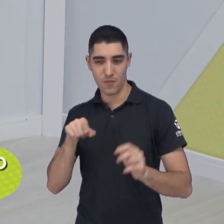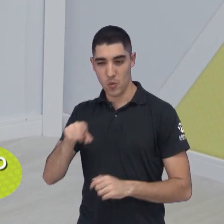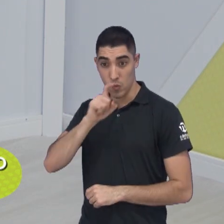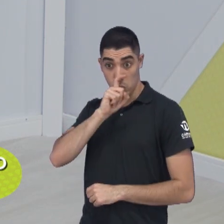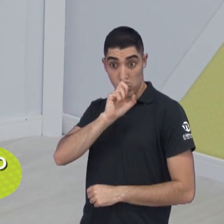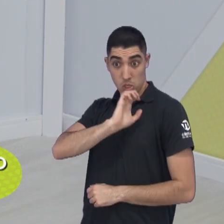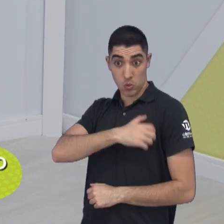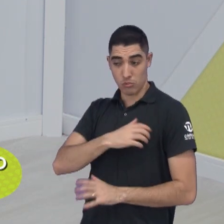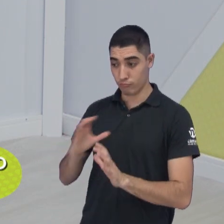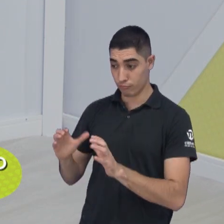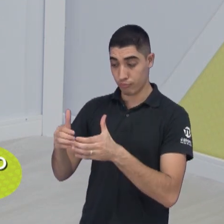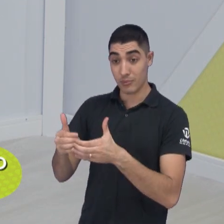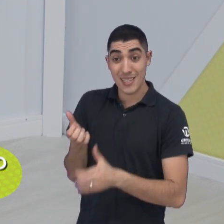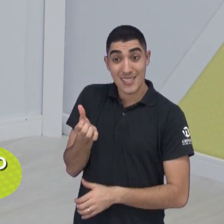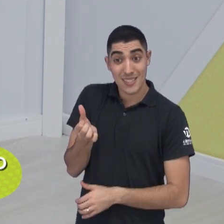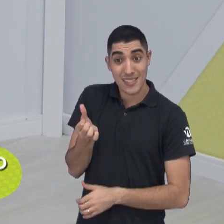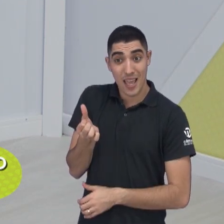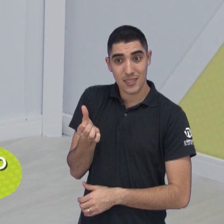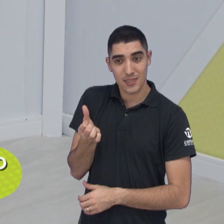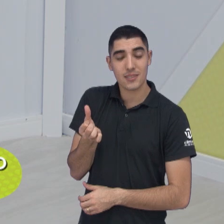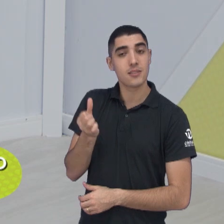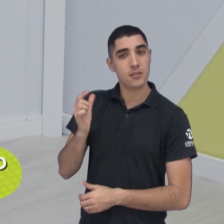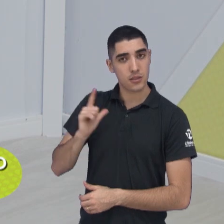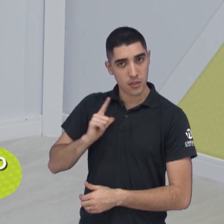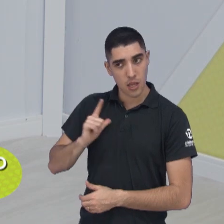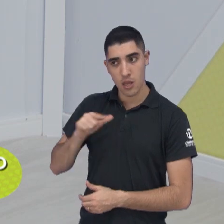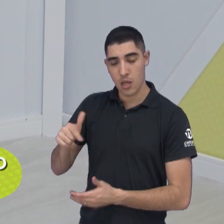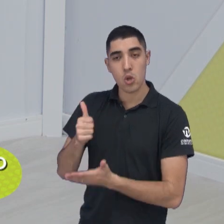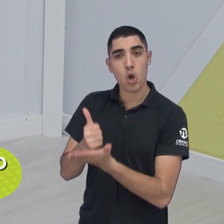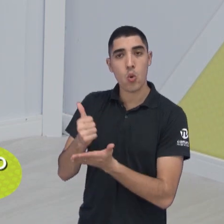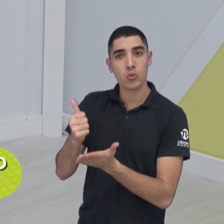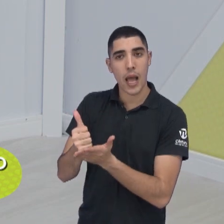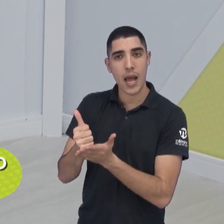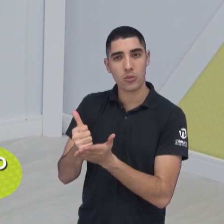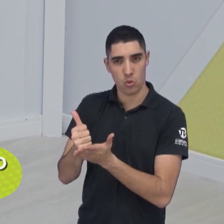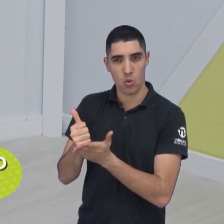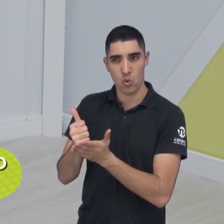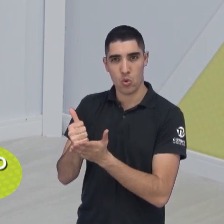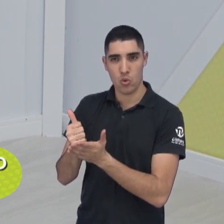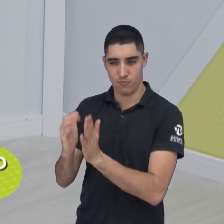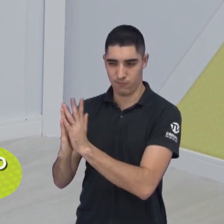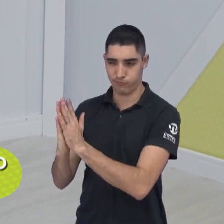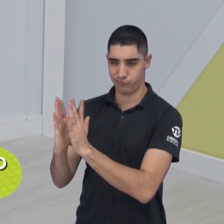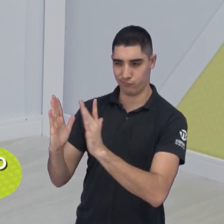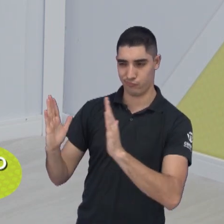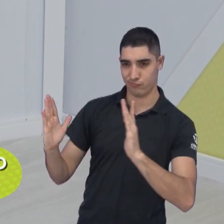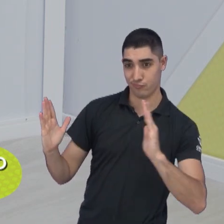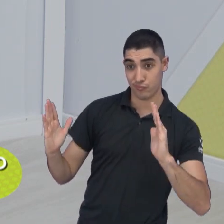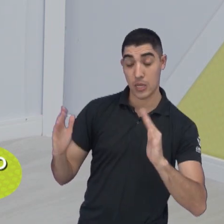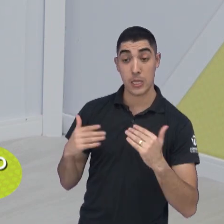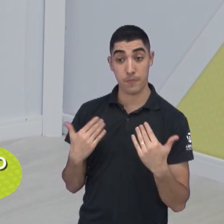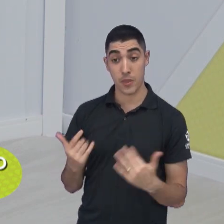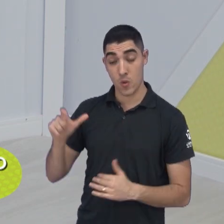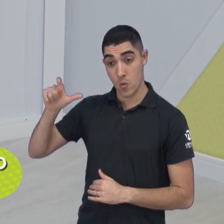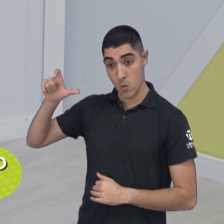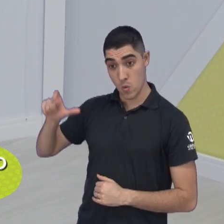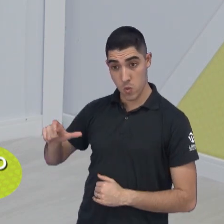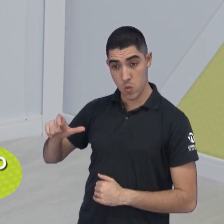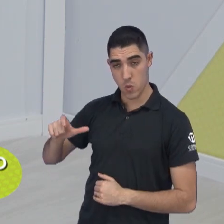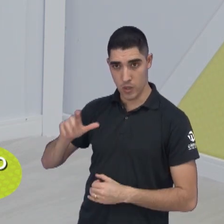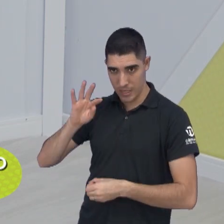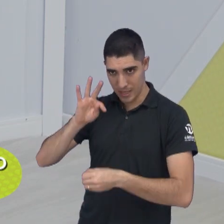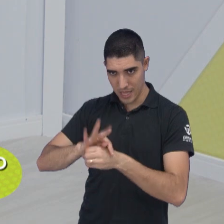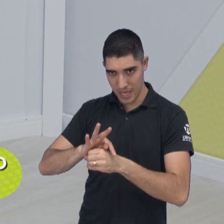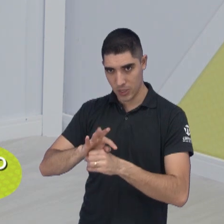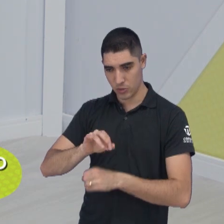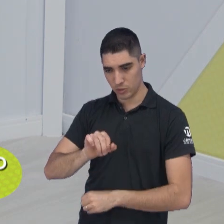hoje, atualmente, 6 jogadores, tem contratos mais longos. E a ideia do Sid Clay, pelo menos na primeira palavra, é o aproveitamento